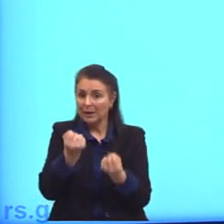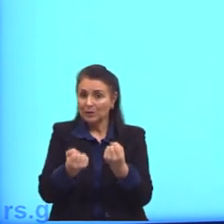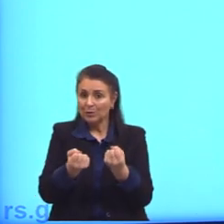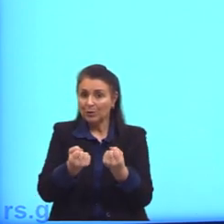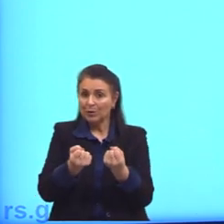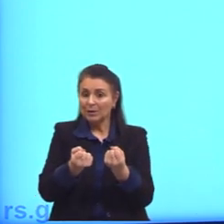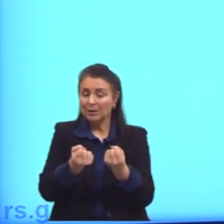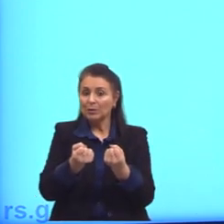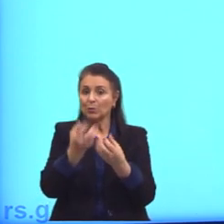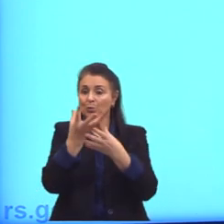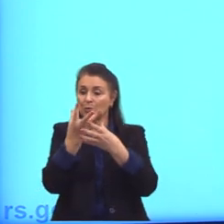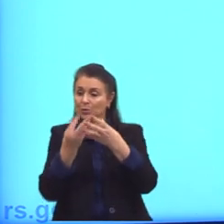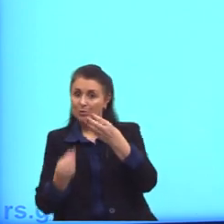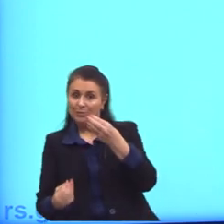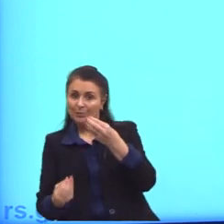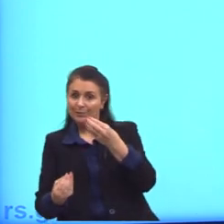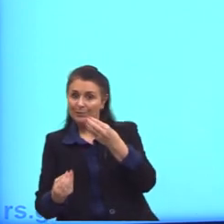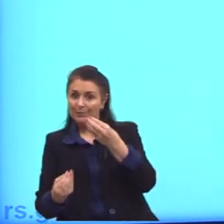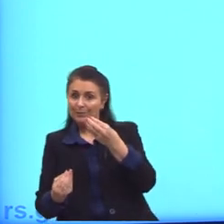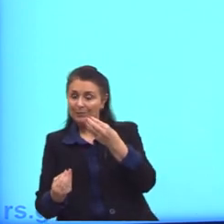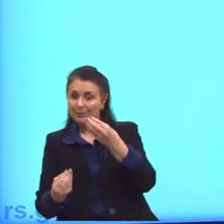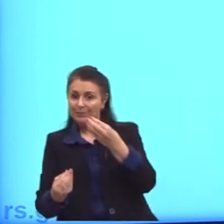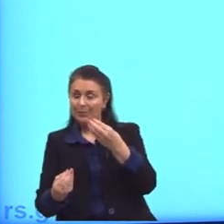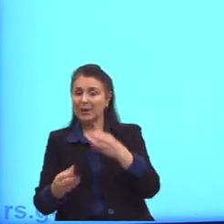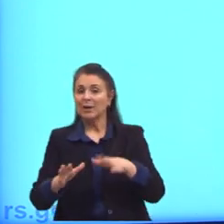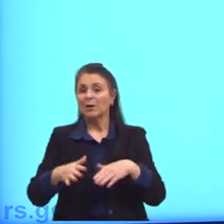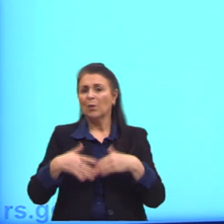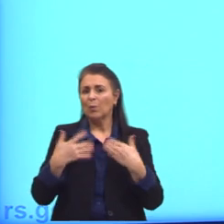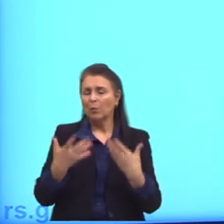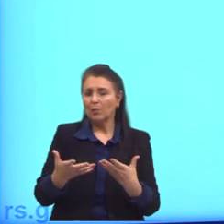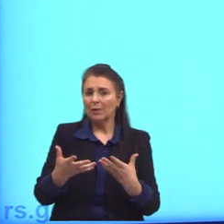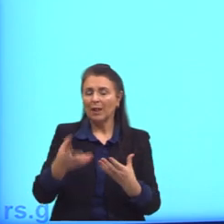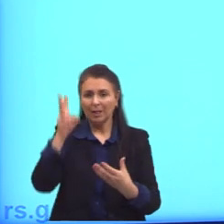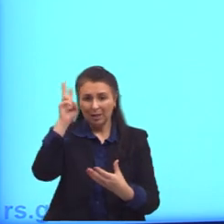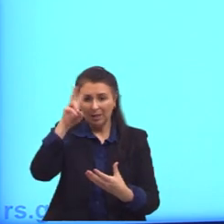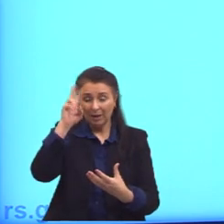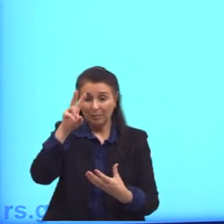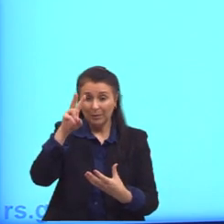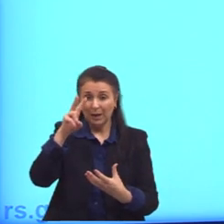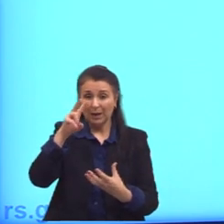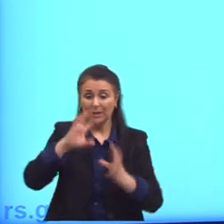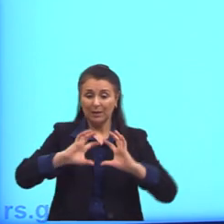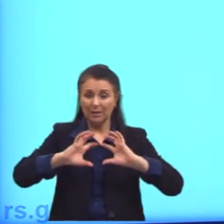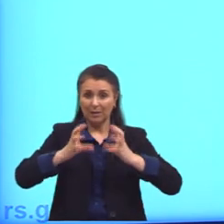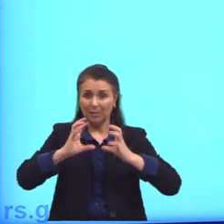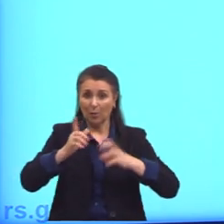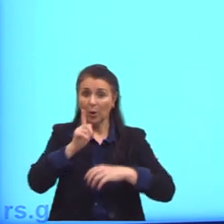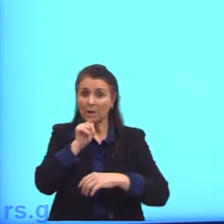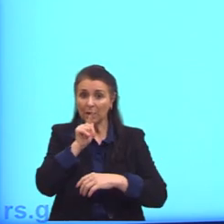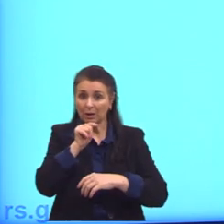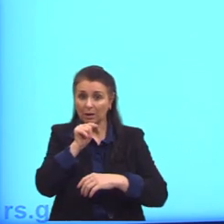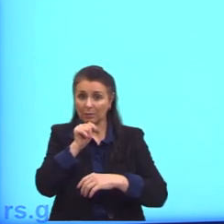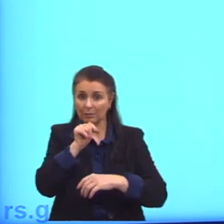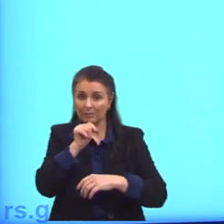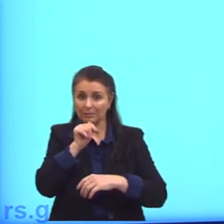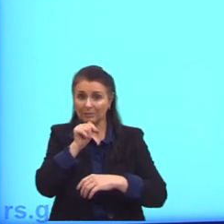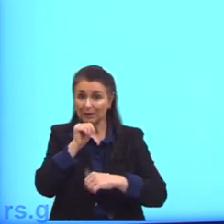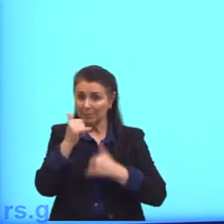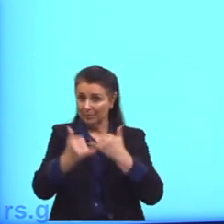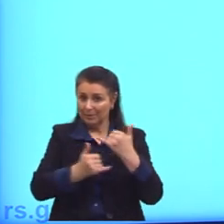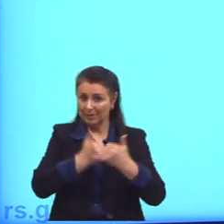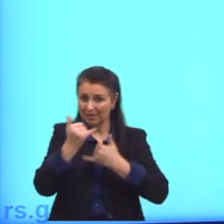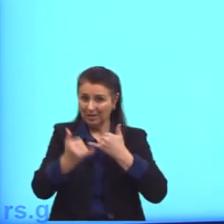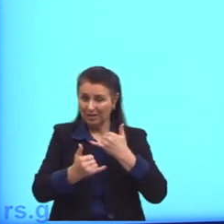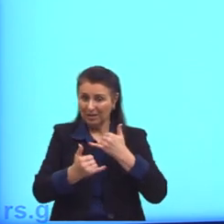né o que que acontece né gente quando vocês aquela situação da bola que a gente falou anteriormente quando a gente coloca então a bola na